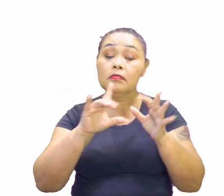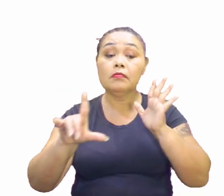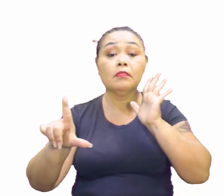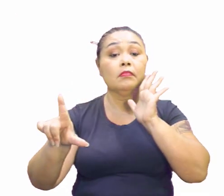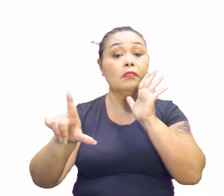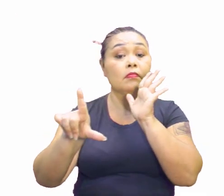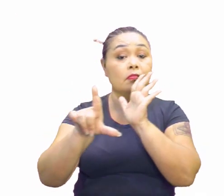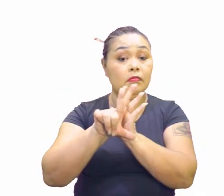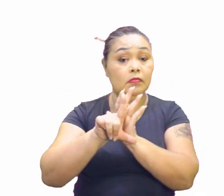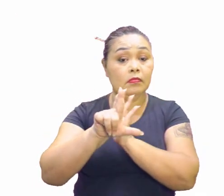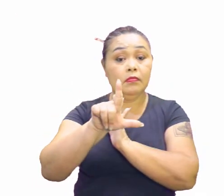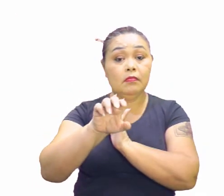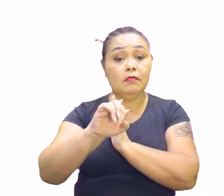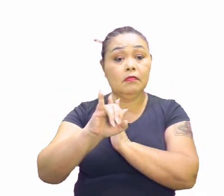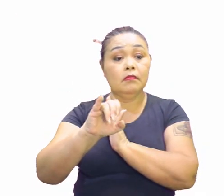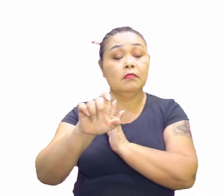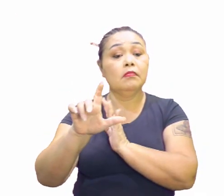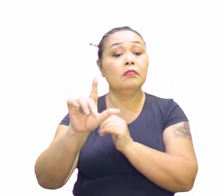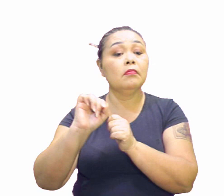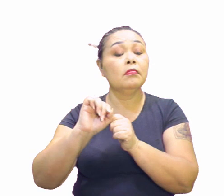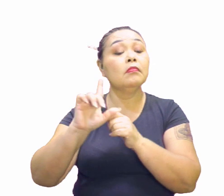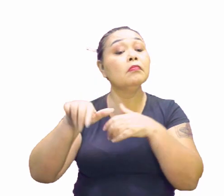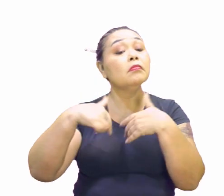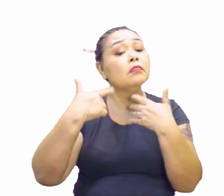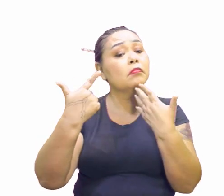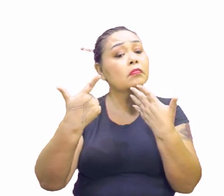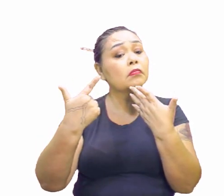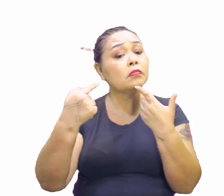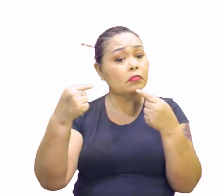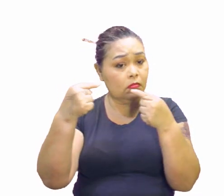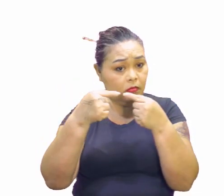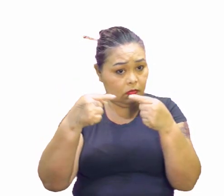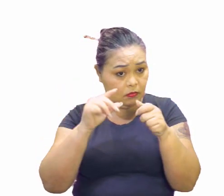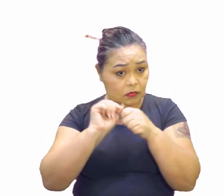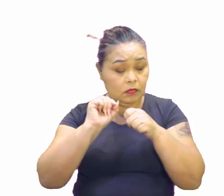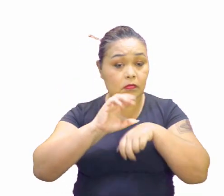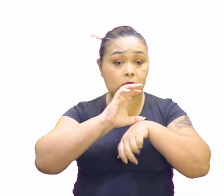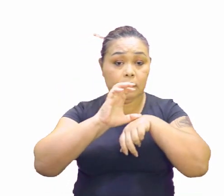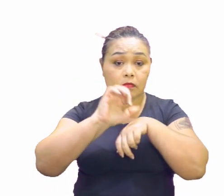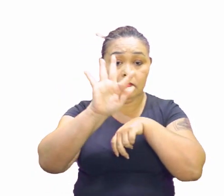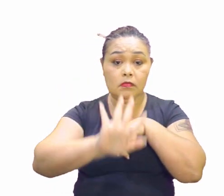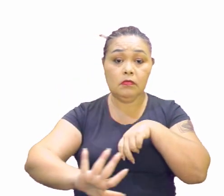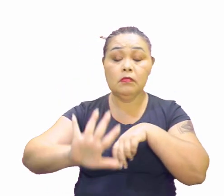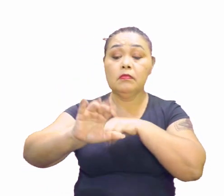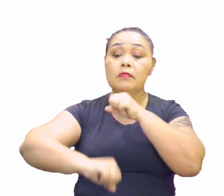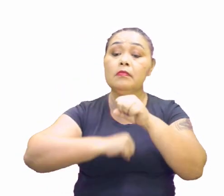Contextualizando agora com lei. Segundo a Constituição Federal de